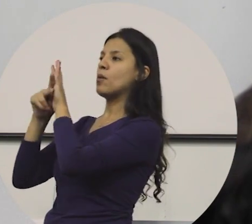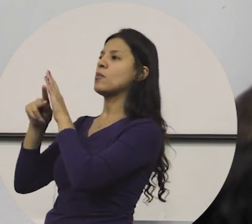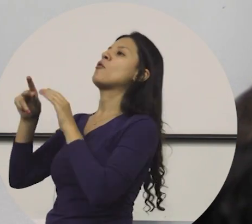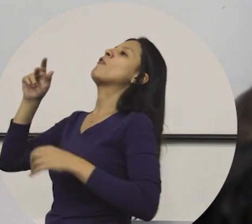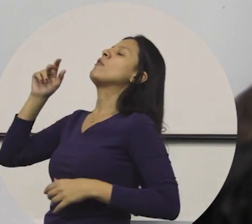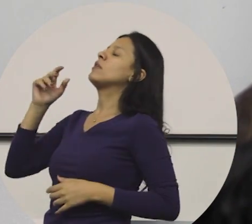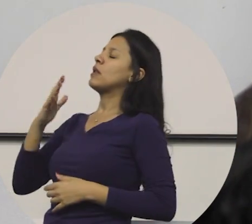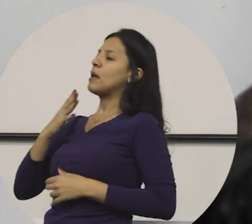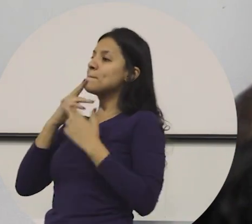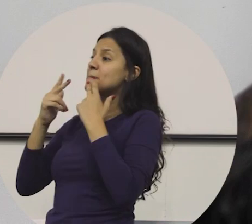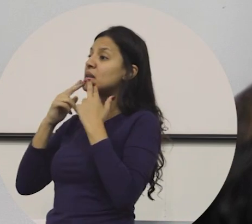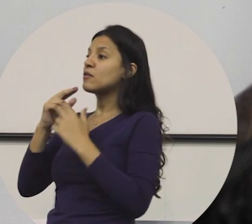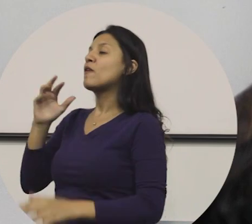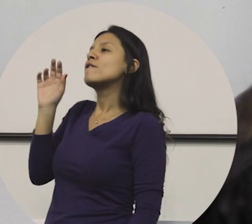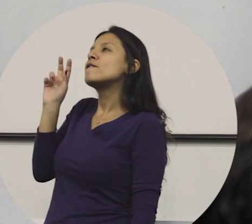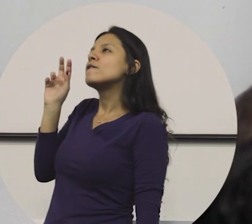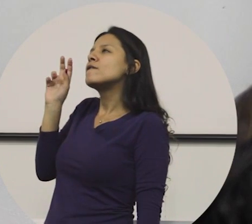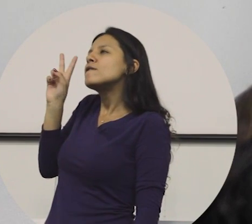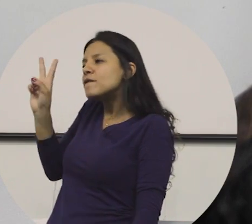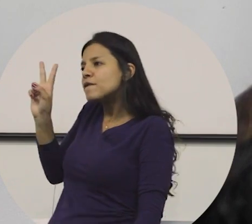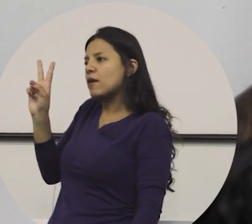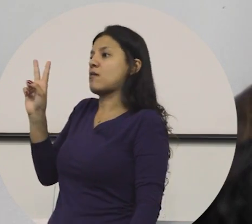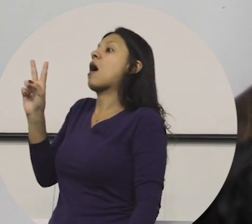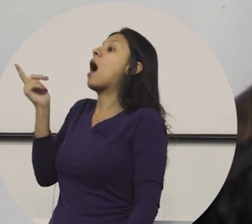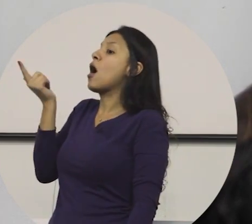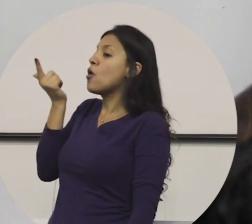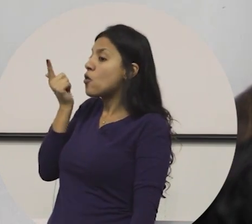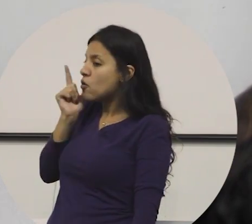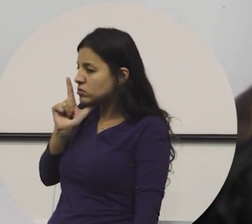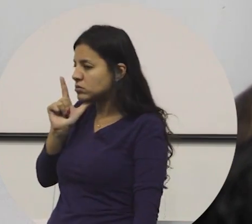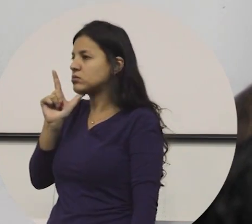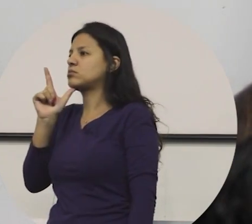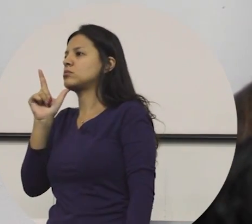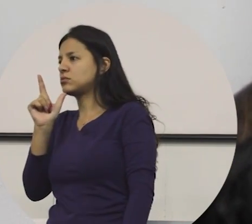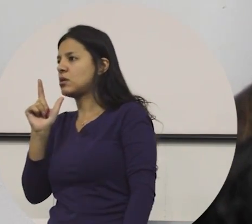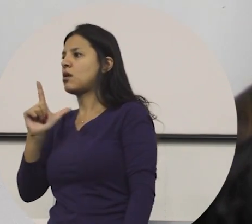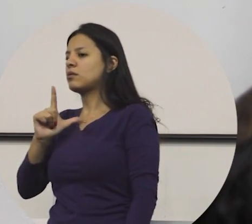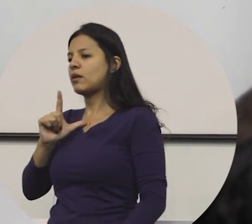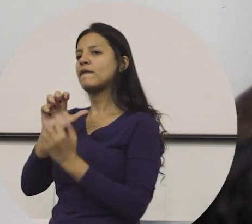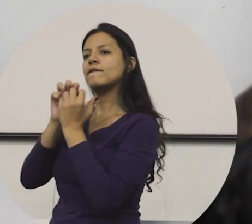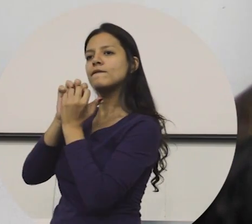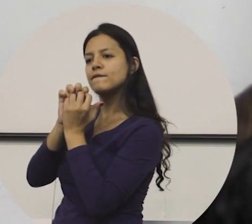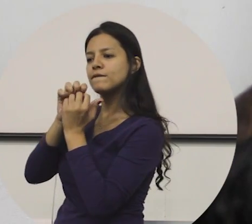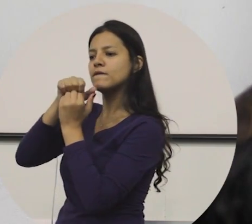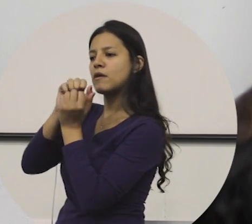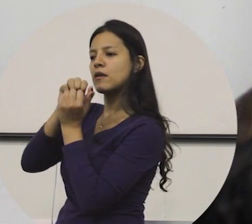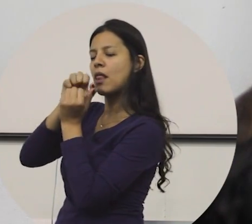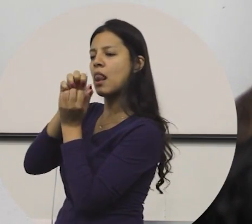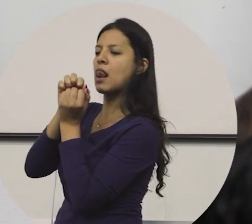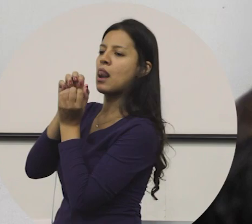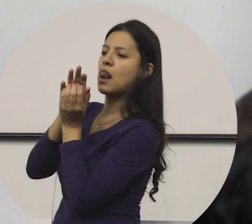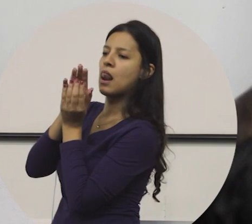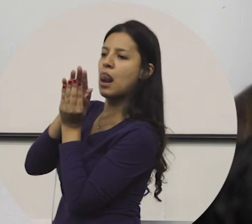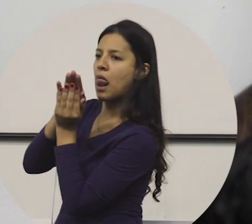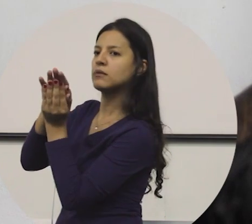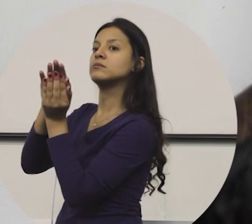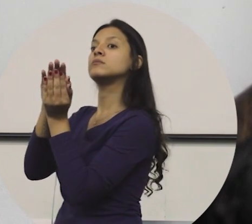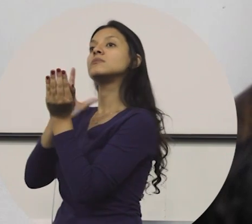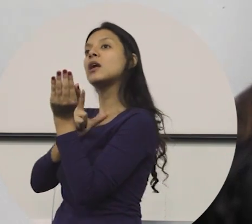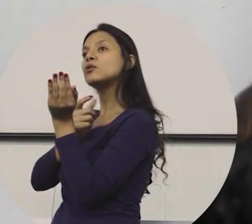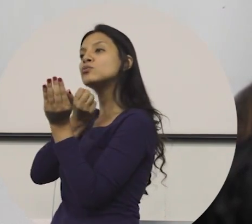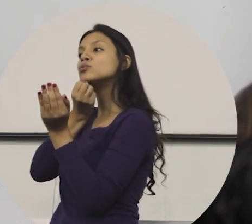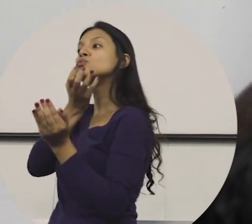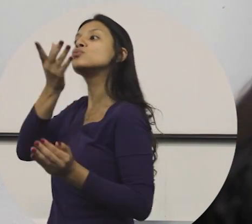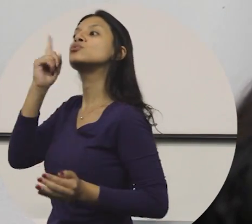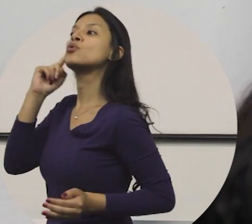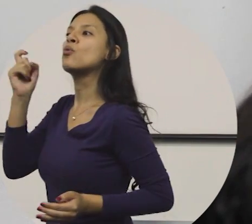fonético-fonológico da minha língua que permite que eu execute um gesto articulatório que vai liberar esse som. E esse som